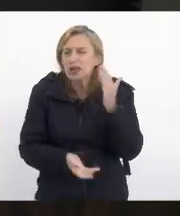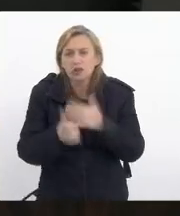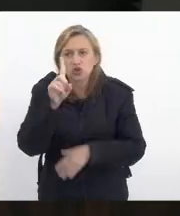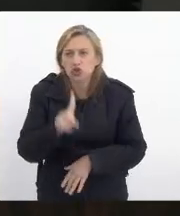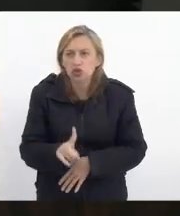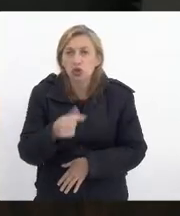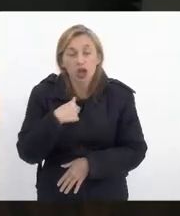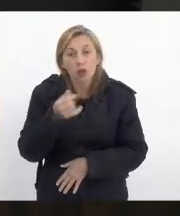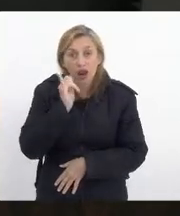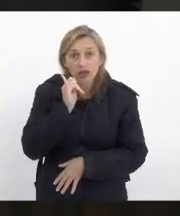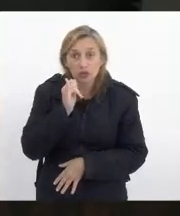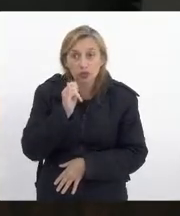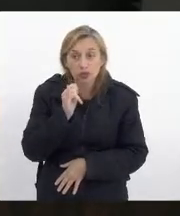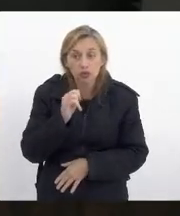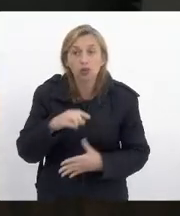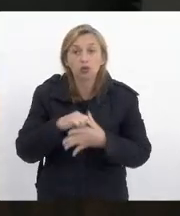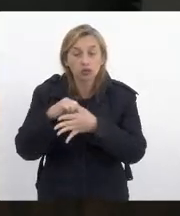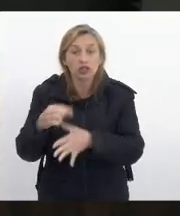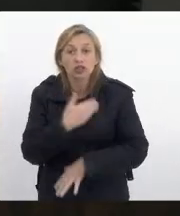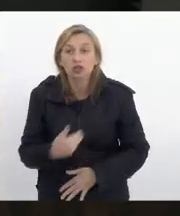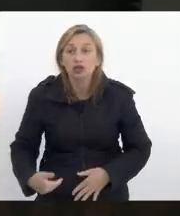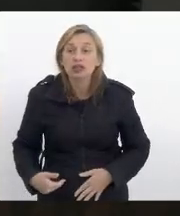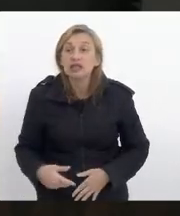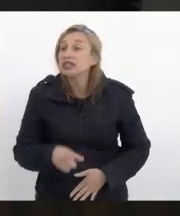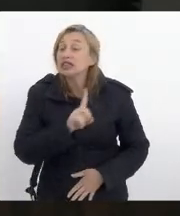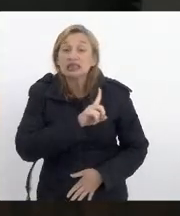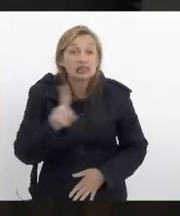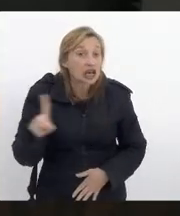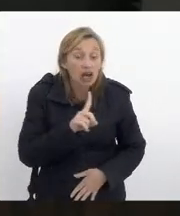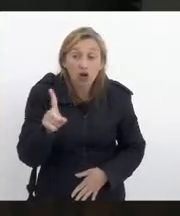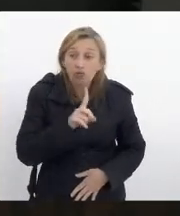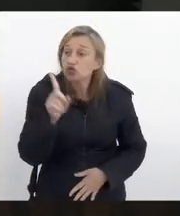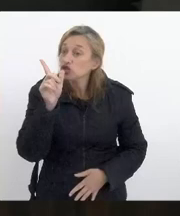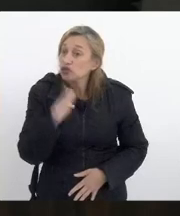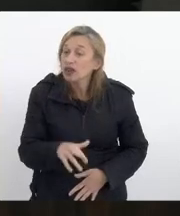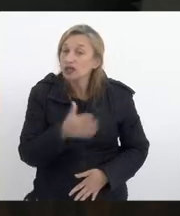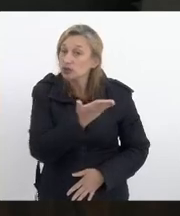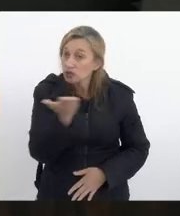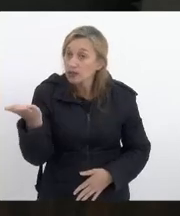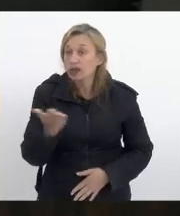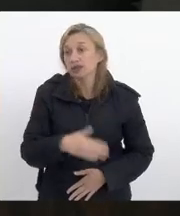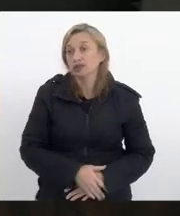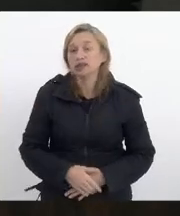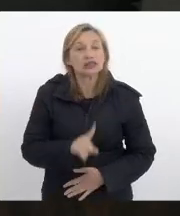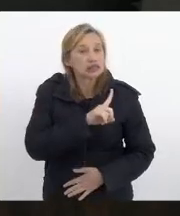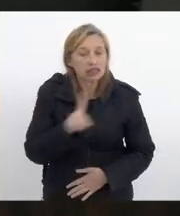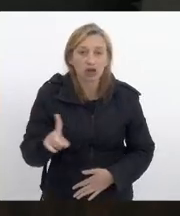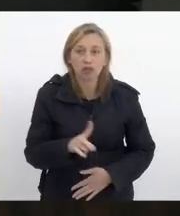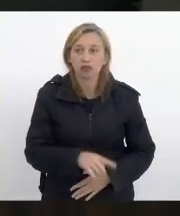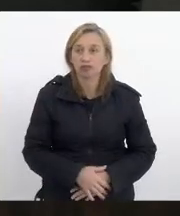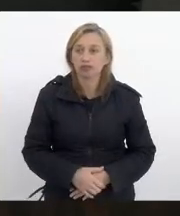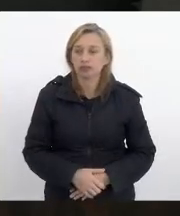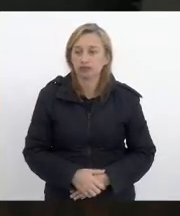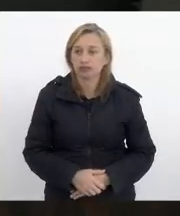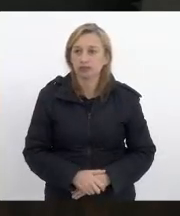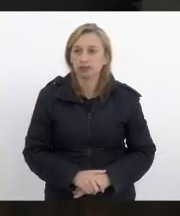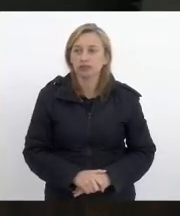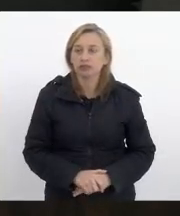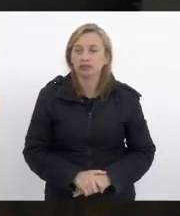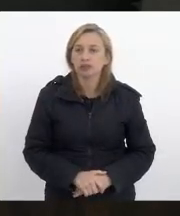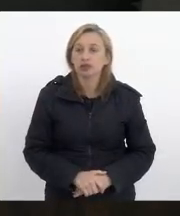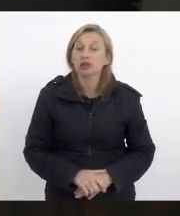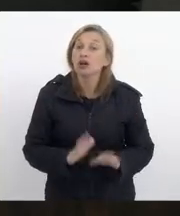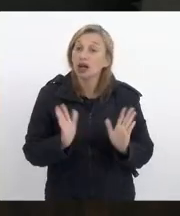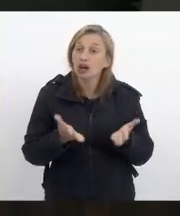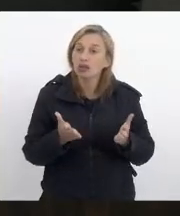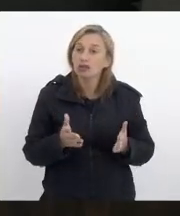ninguém perdeu o direito, eu fui o relator, como líder do governo, e não será diferente com vocês. Não será diferente.